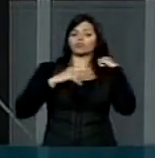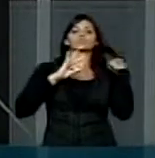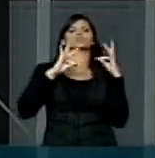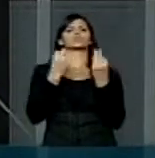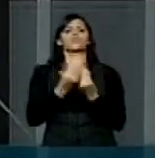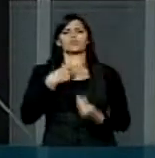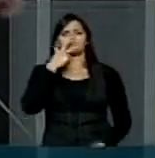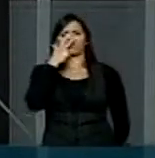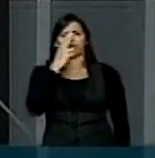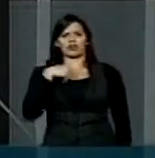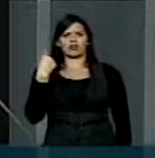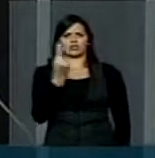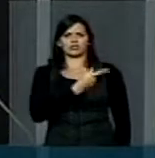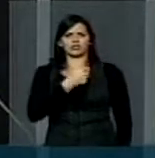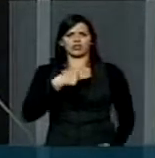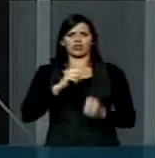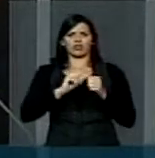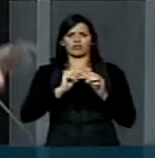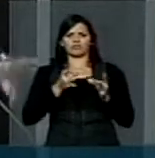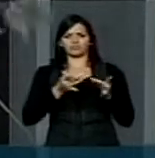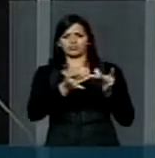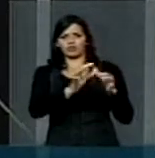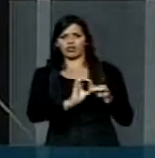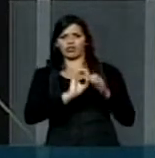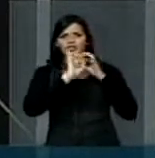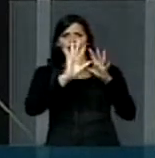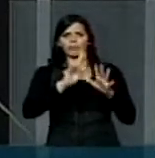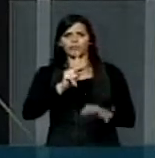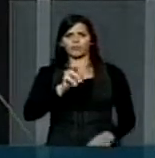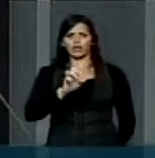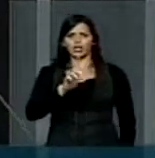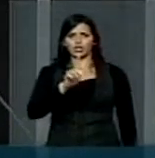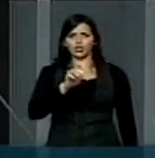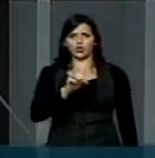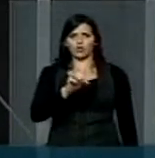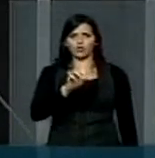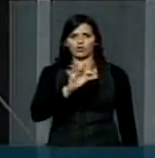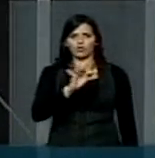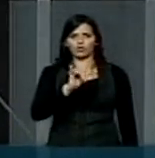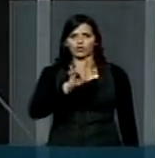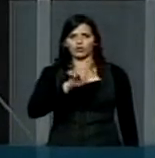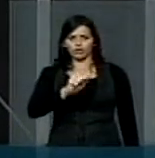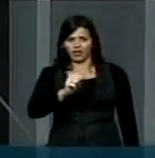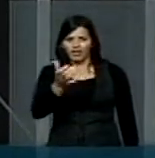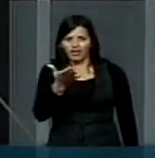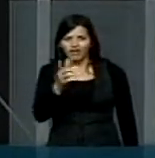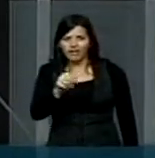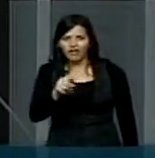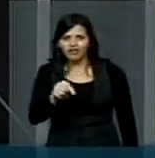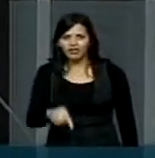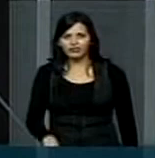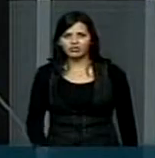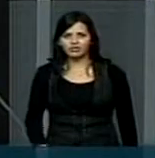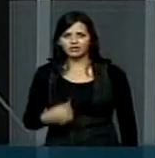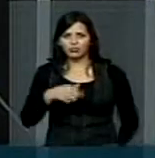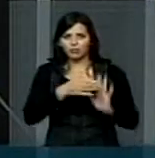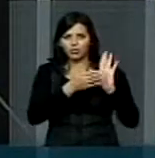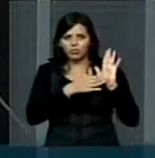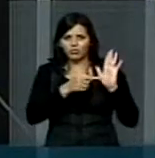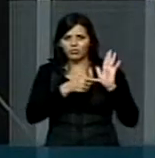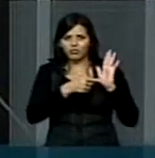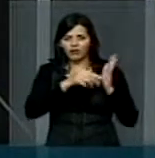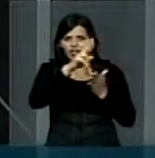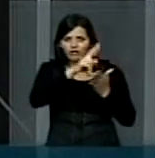subjetivamente em nós estarmos descriminalizando a pedofilia no Brasil. É isto o que se está propondo